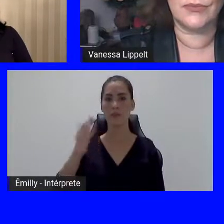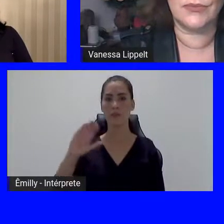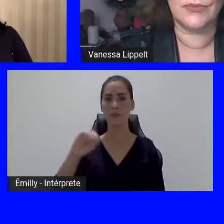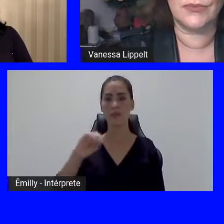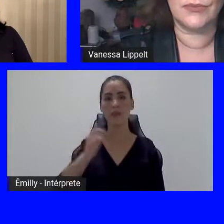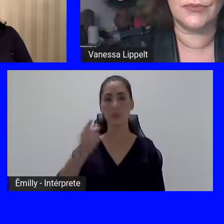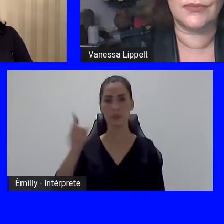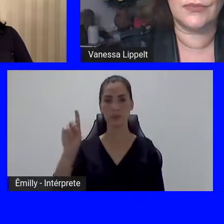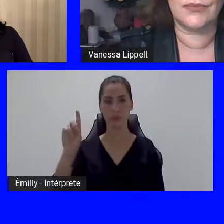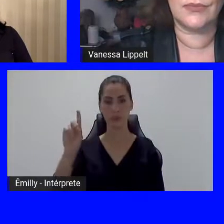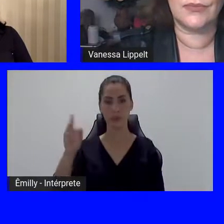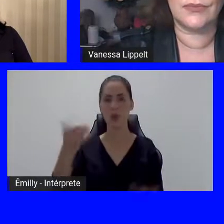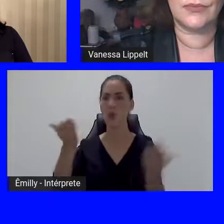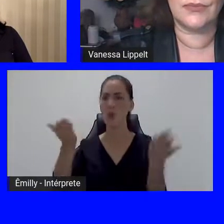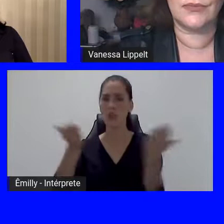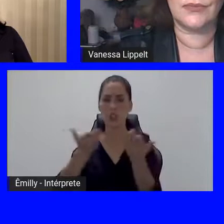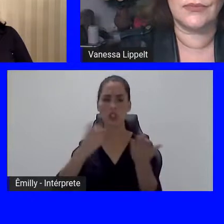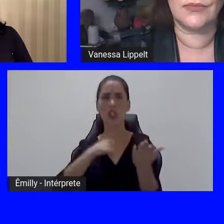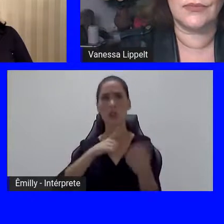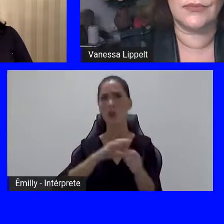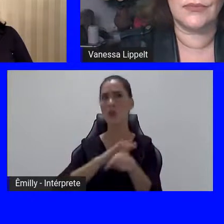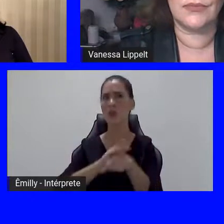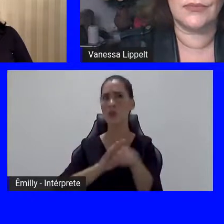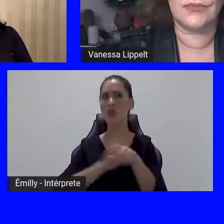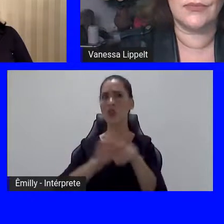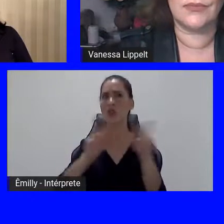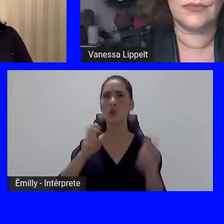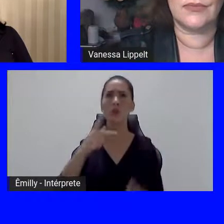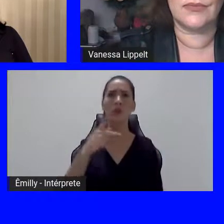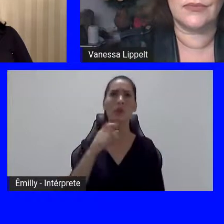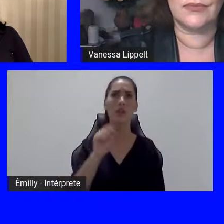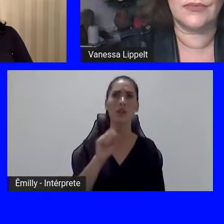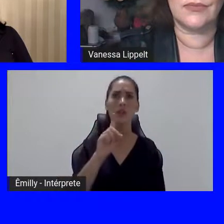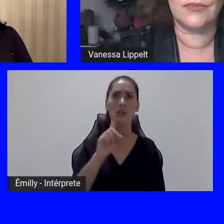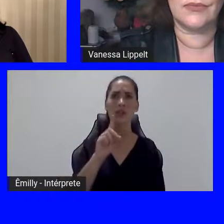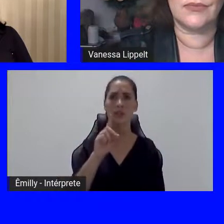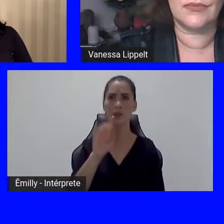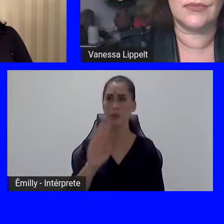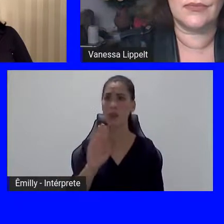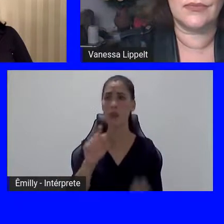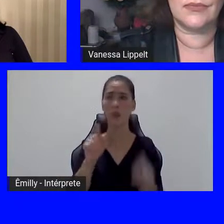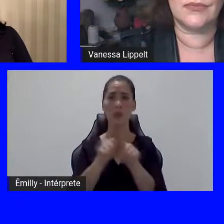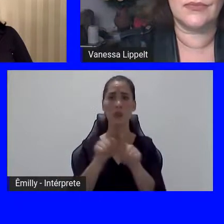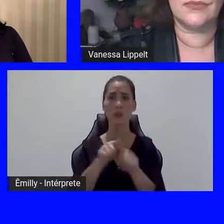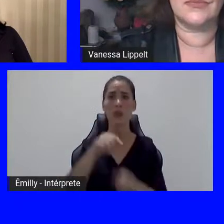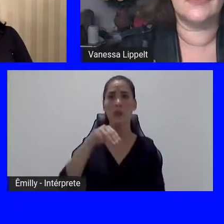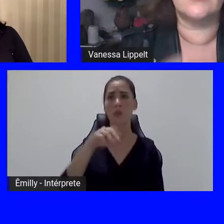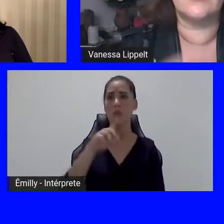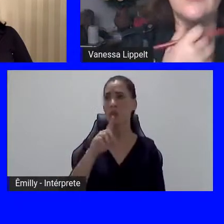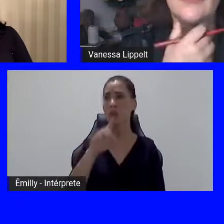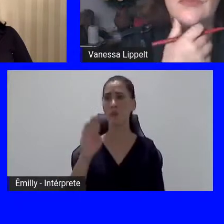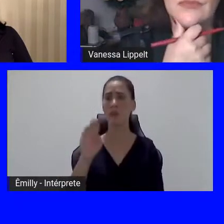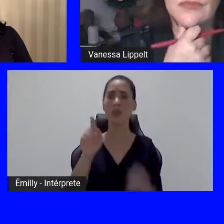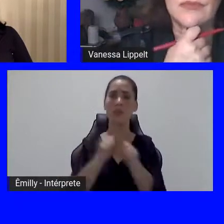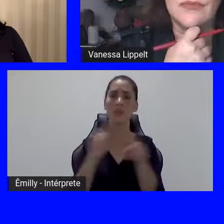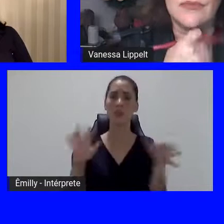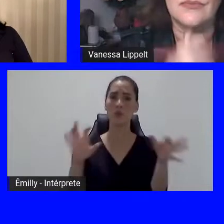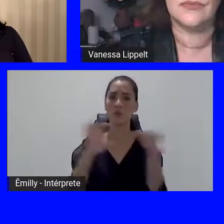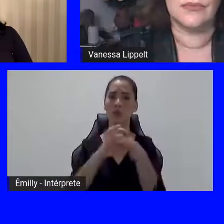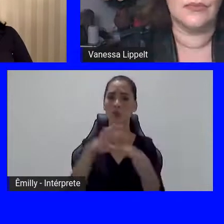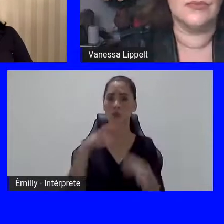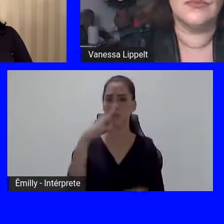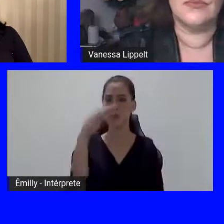com o PSDB, com o União Brasil, embora, né, o MDB tenha a